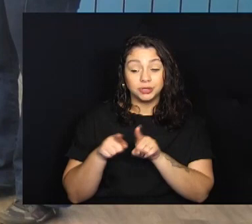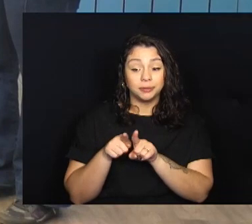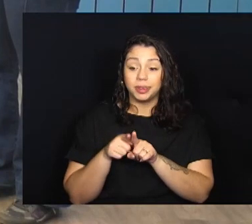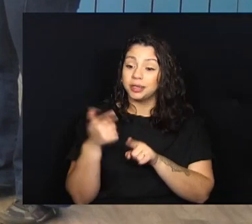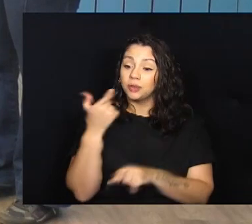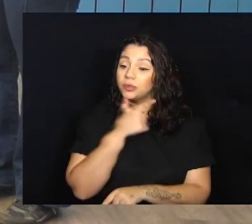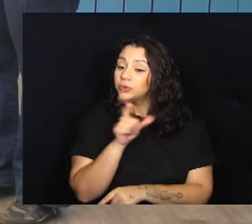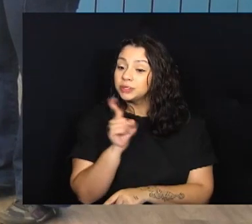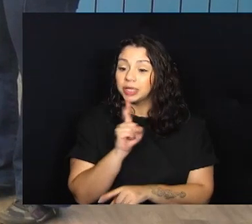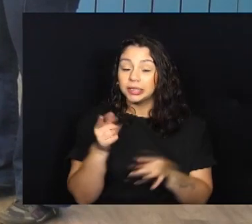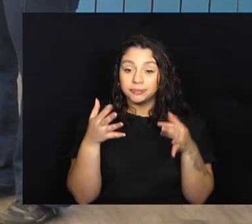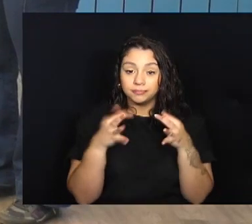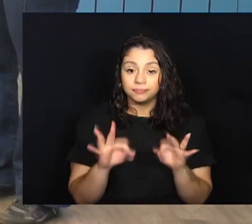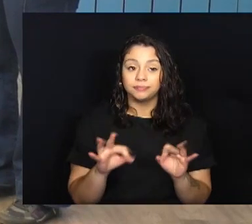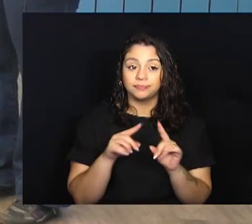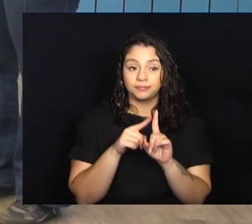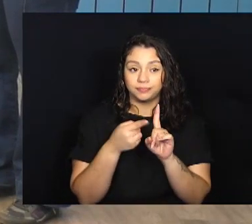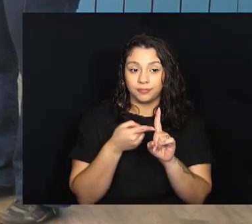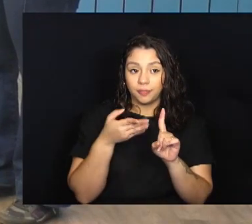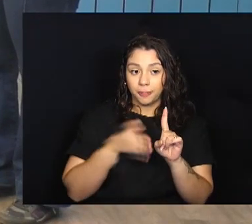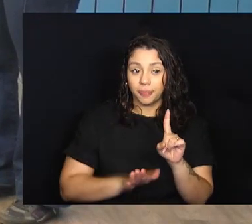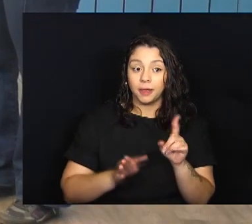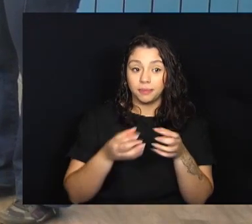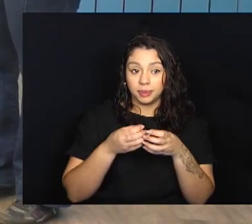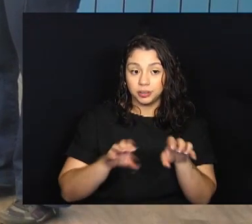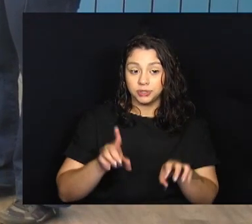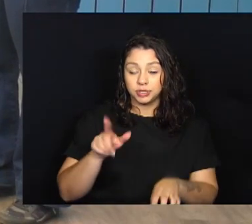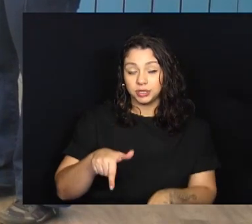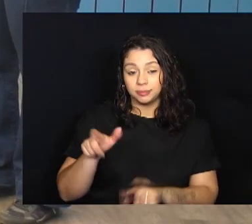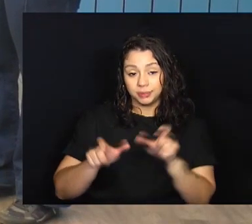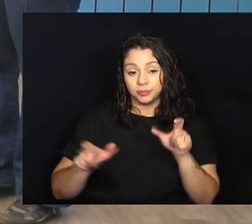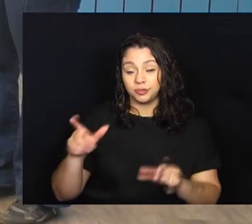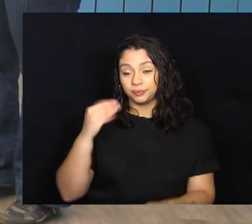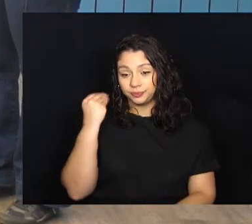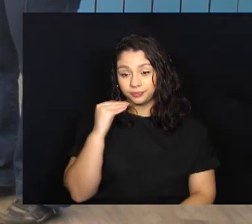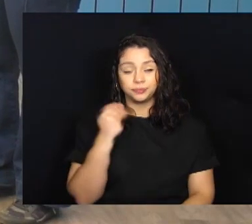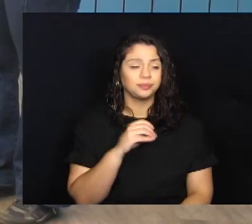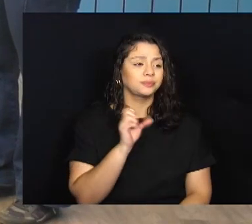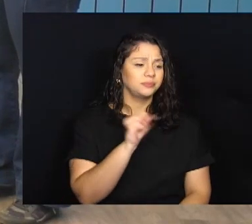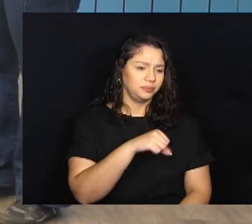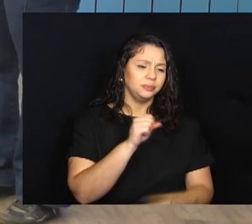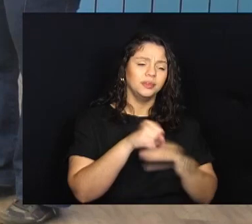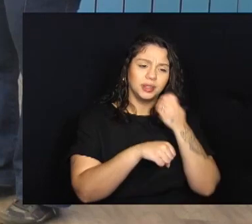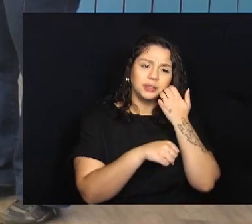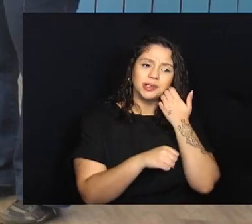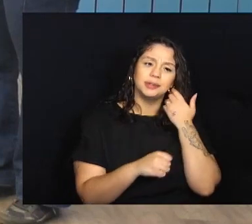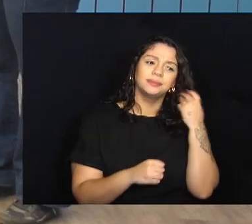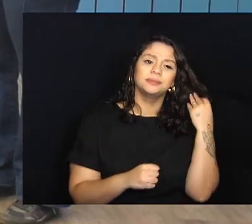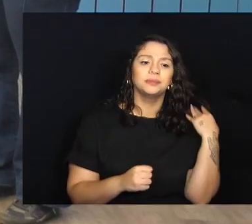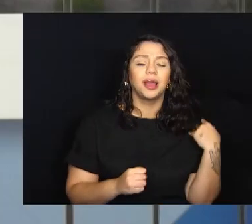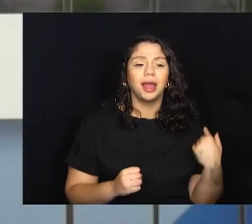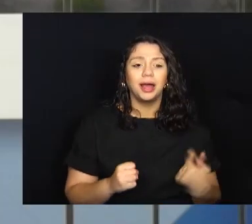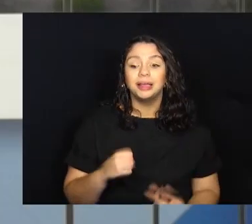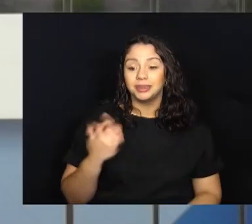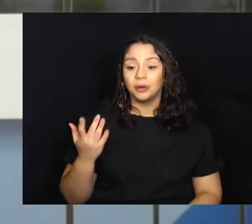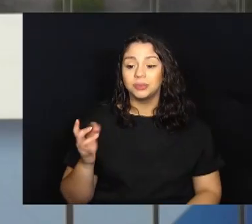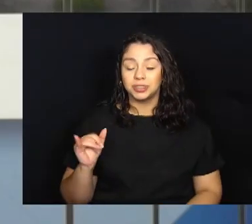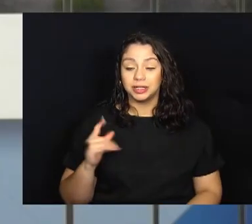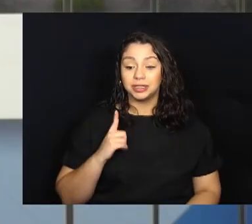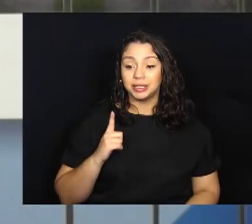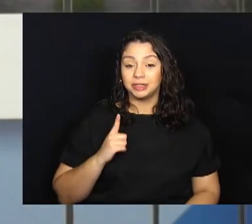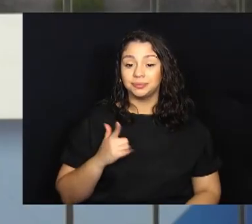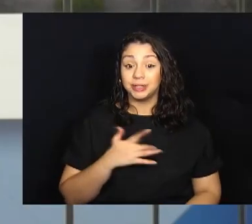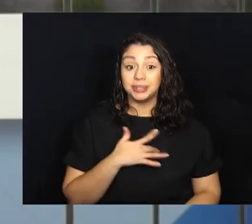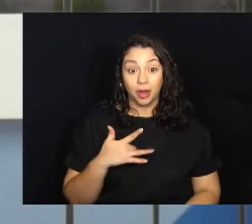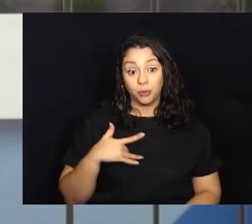adequada. Então, quem sai prejudicado já é essa pessoa que está em vulnerabilidade. Claro, que é isso, né? Quando a saúde é